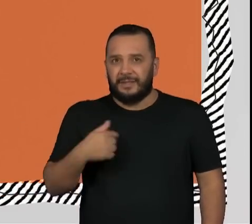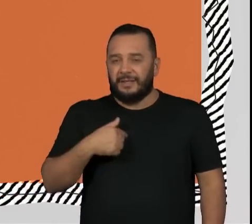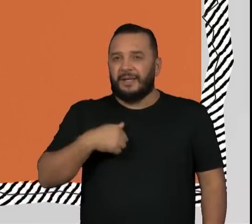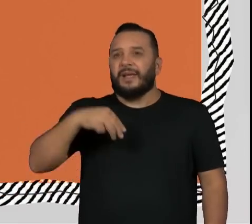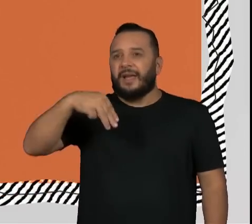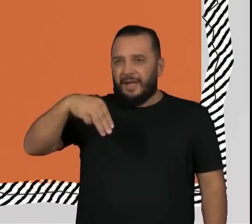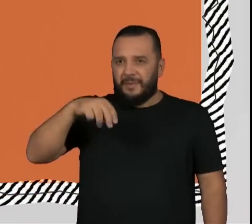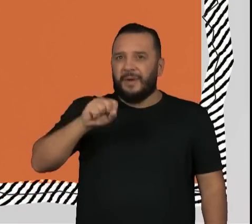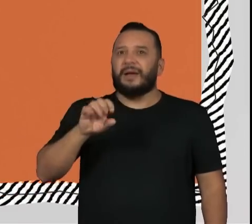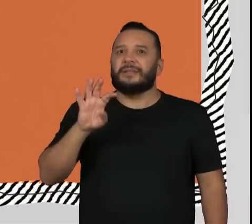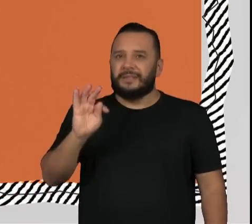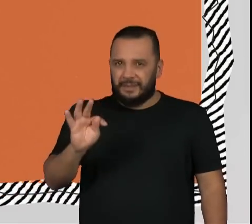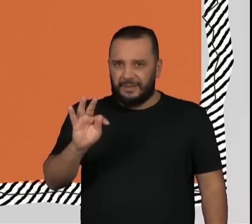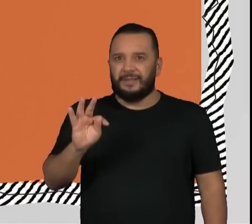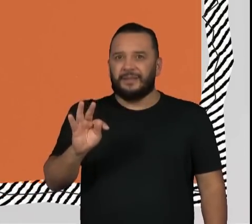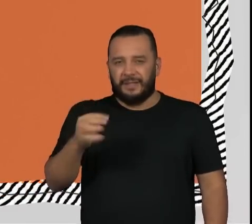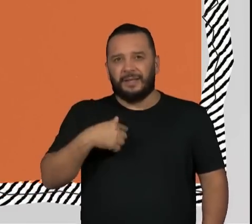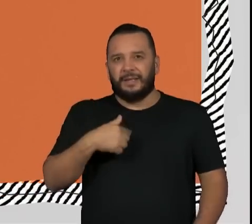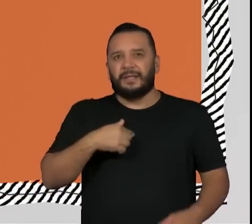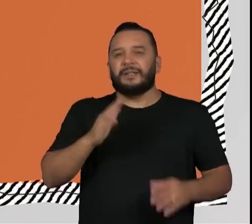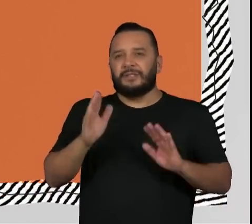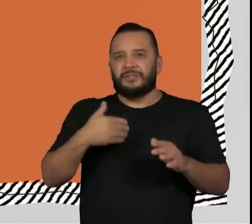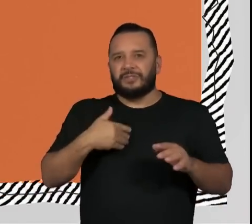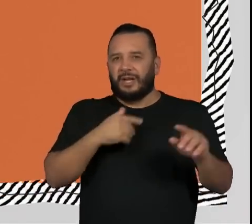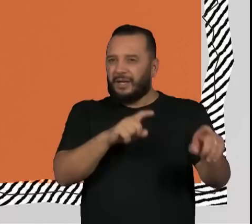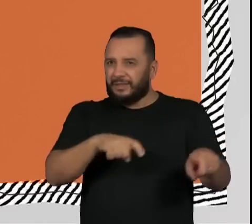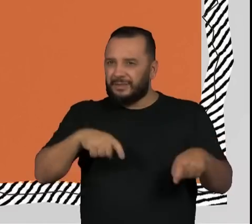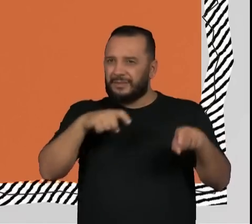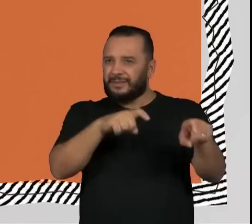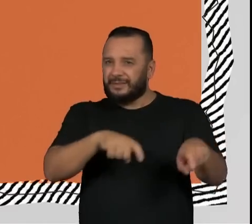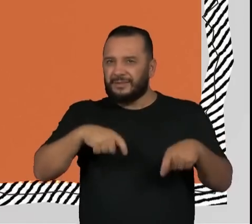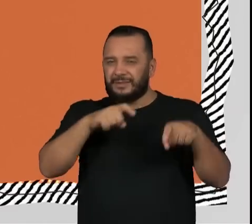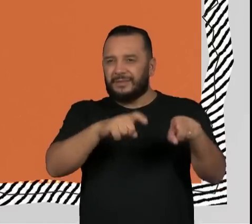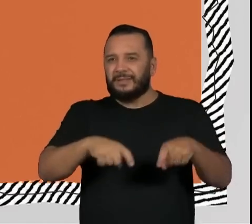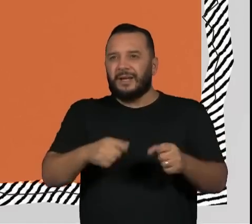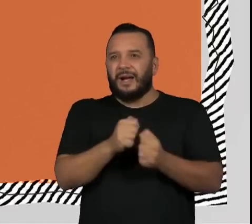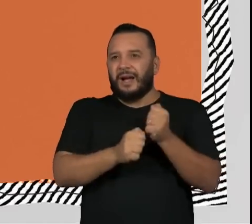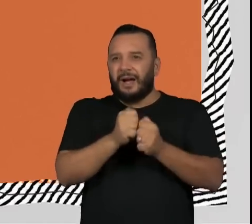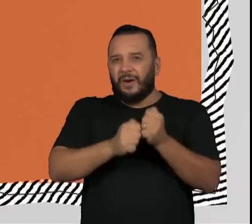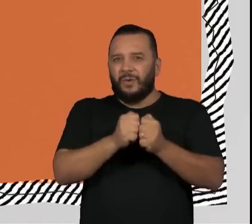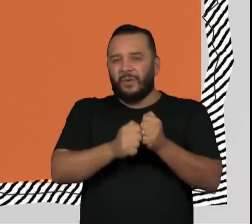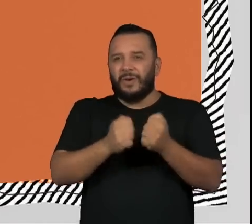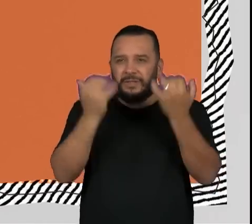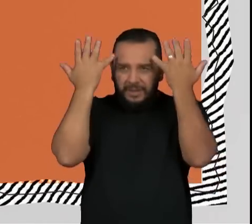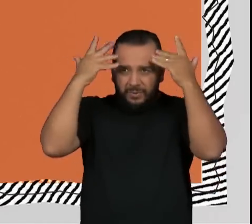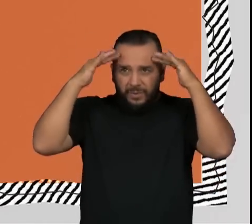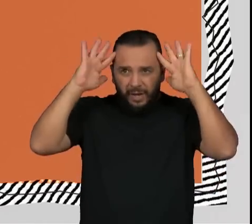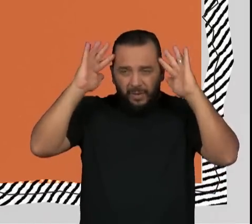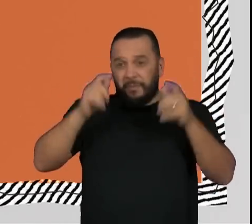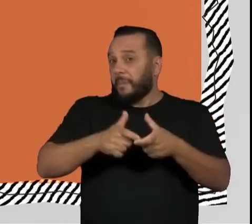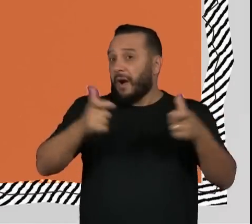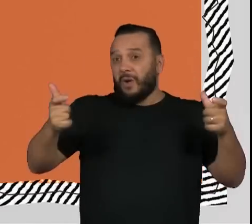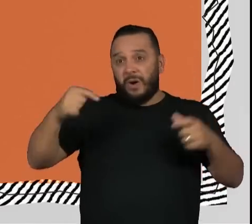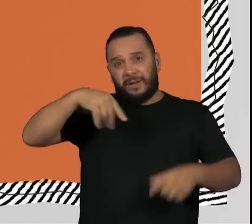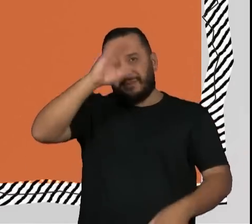MST, maior produtor de arroz orgânico do Brasil e da América Latina,